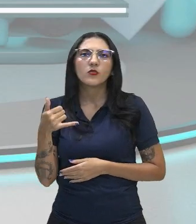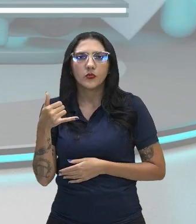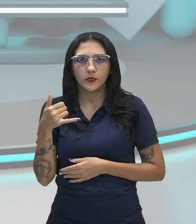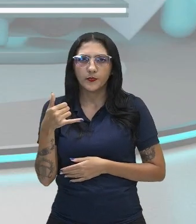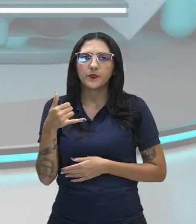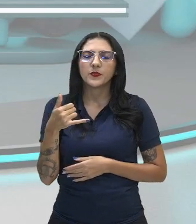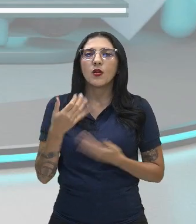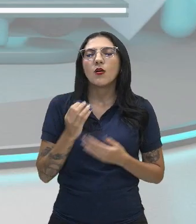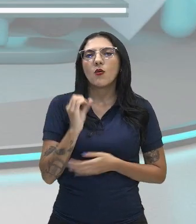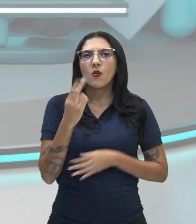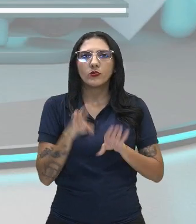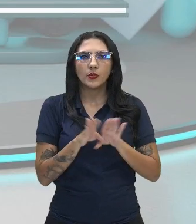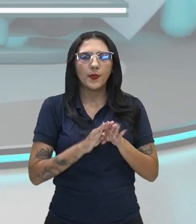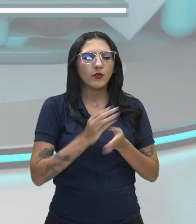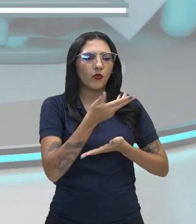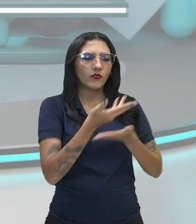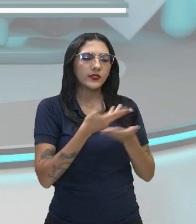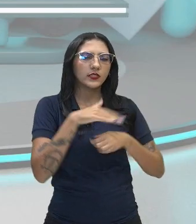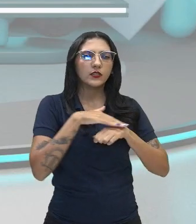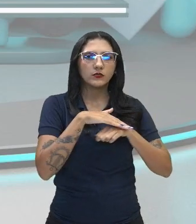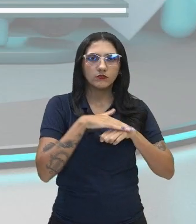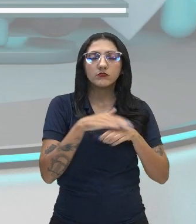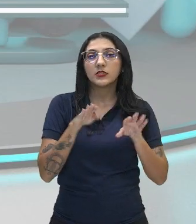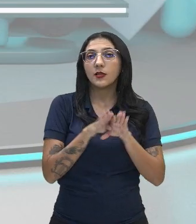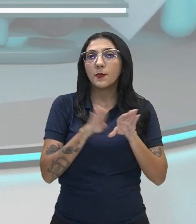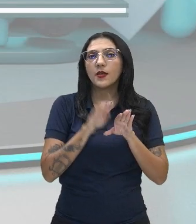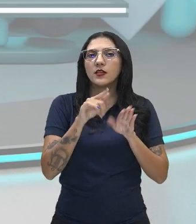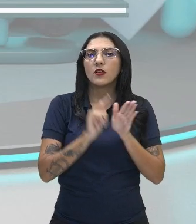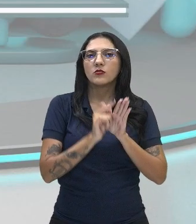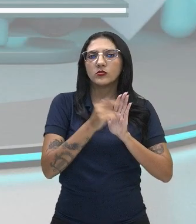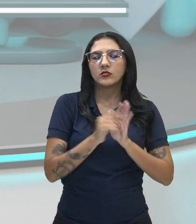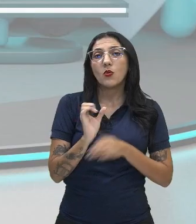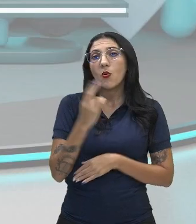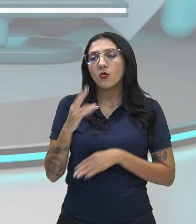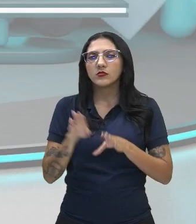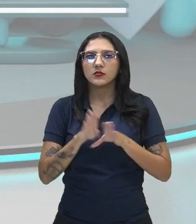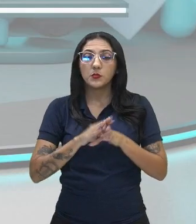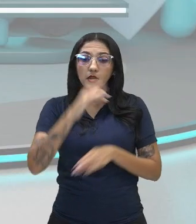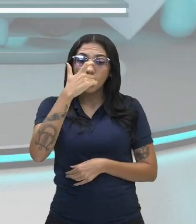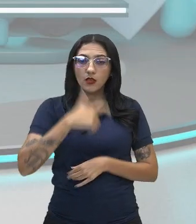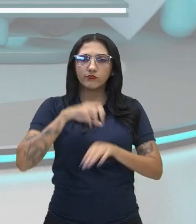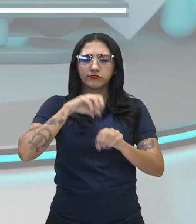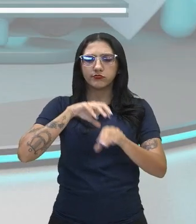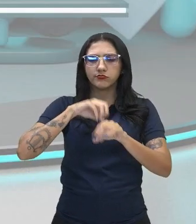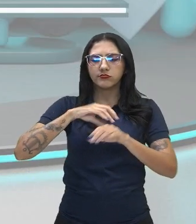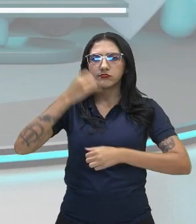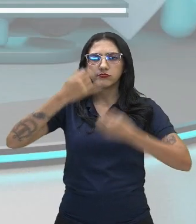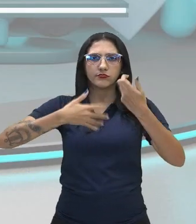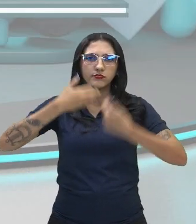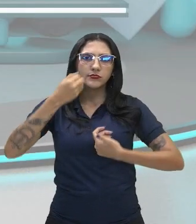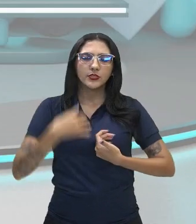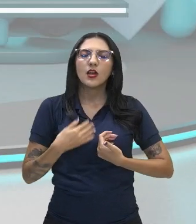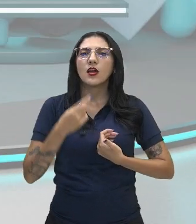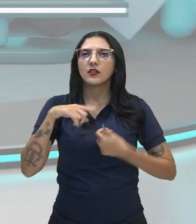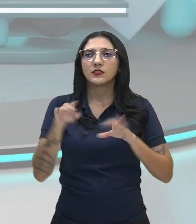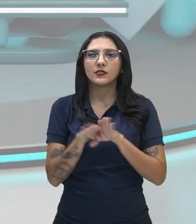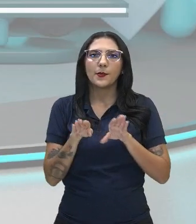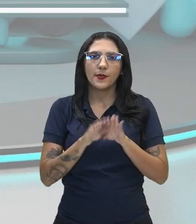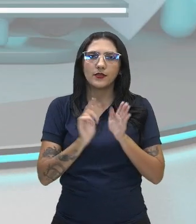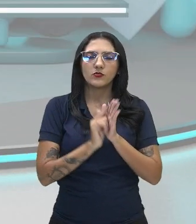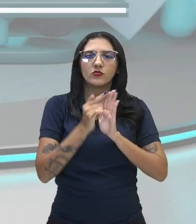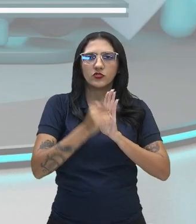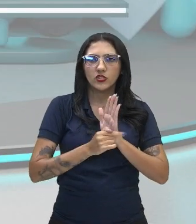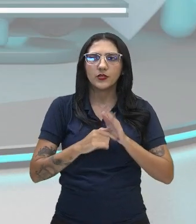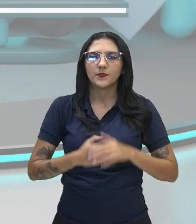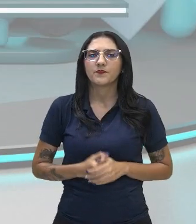Estou conversando com alguém, um gênero textual. Eu estou aqui ministrando a aula, isso é um gênero textual. Gente,